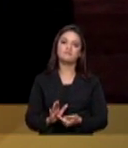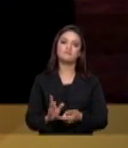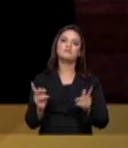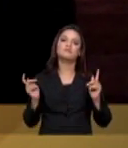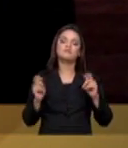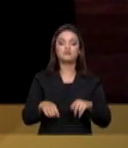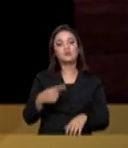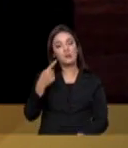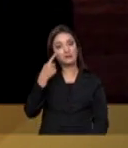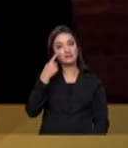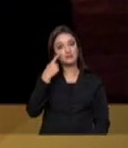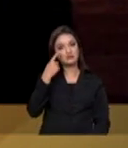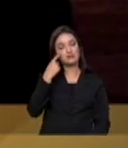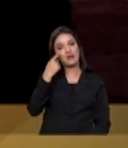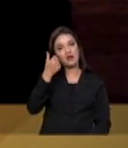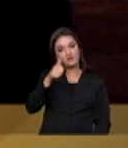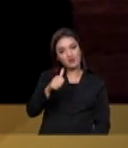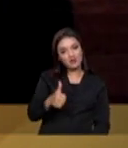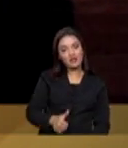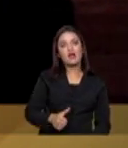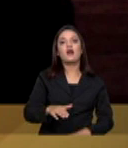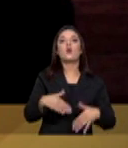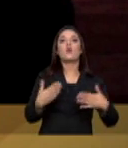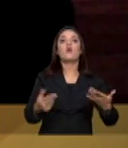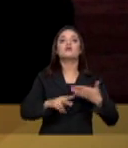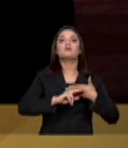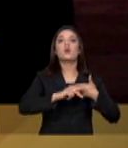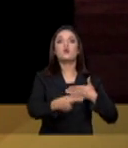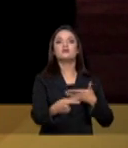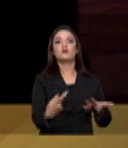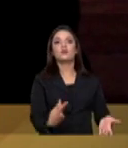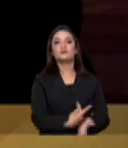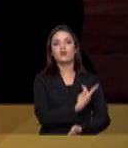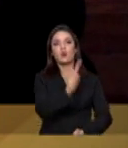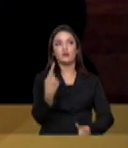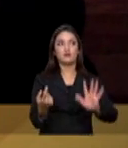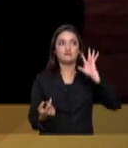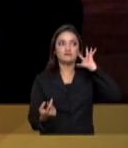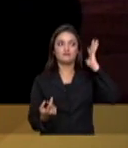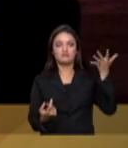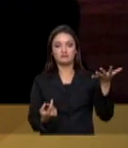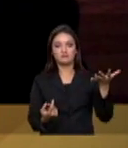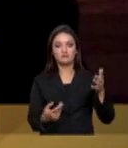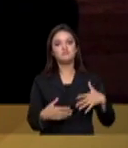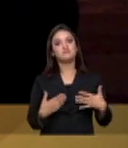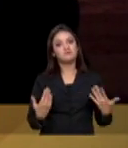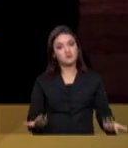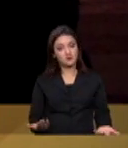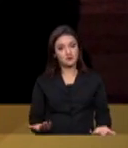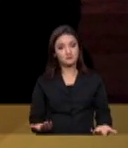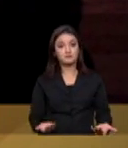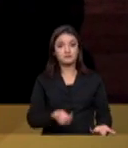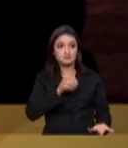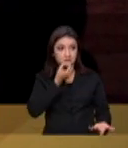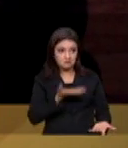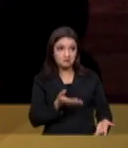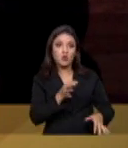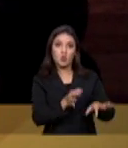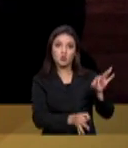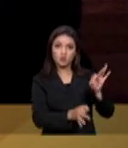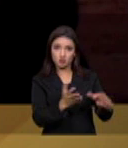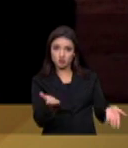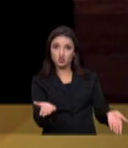avaliar os efeitos das conclusões ali o sal dando aquele julgamento